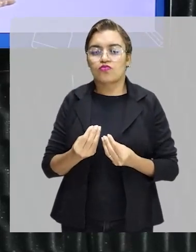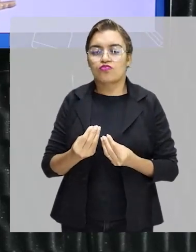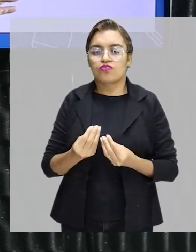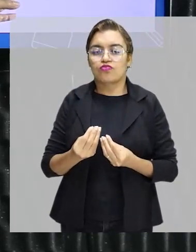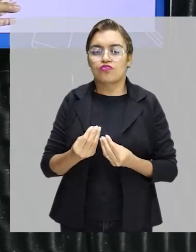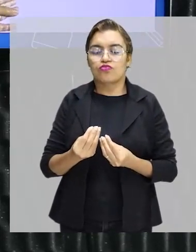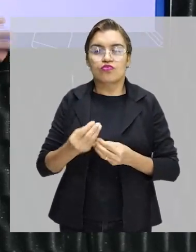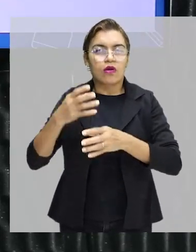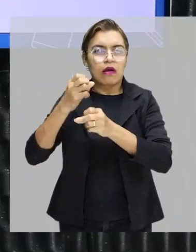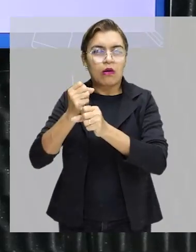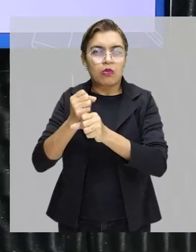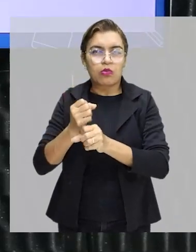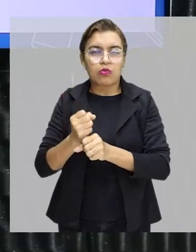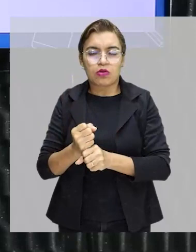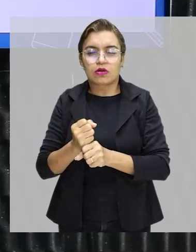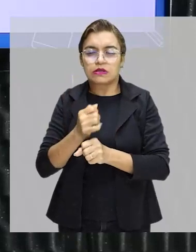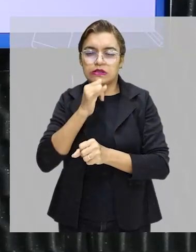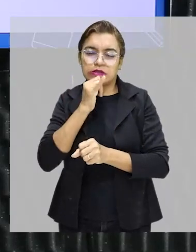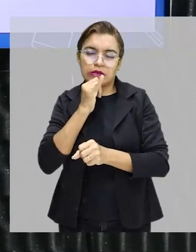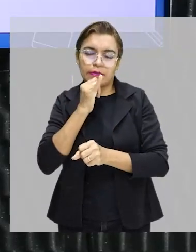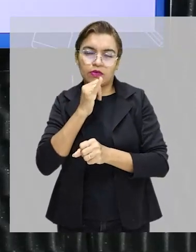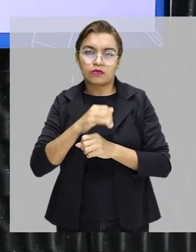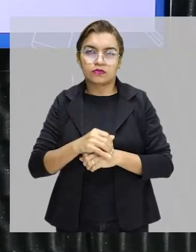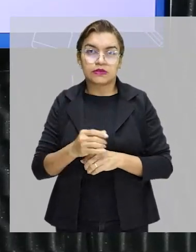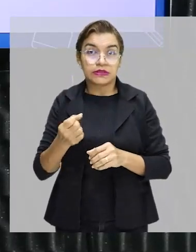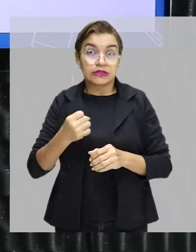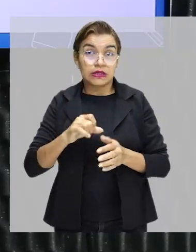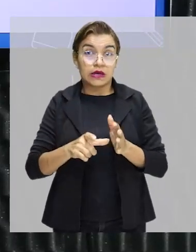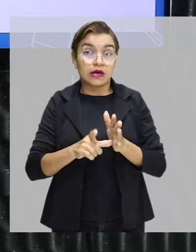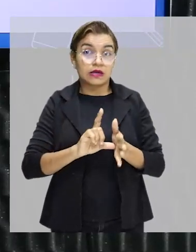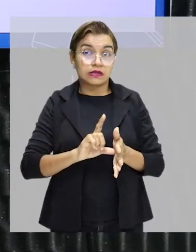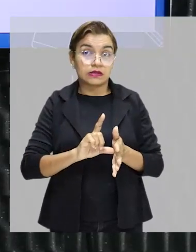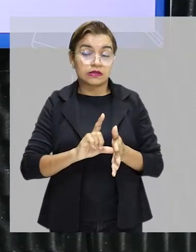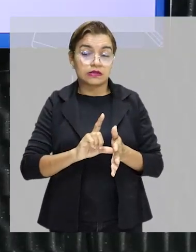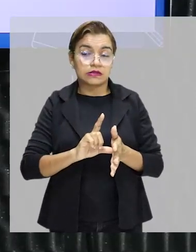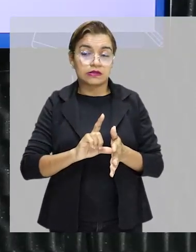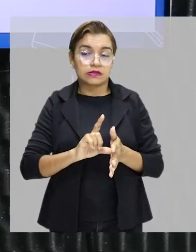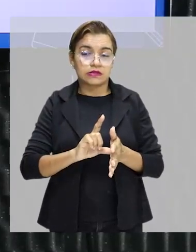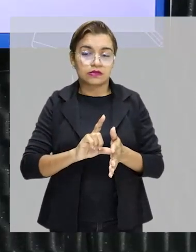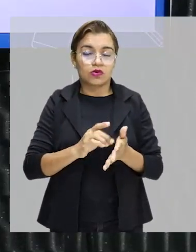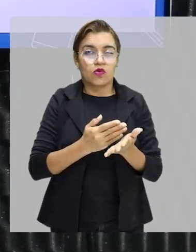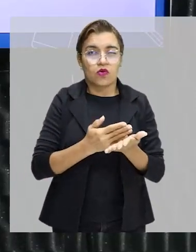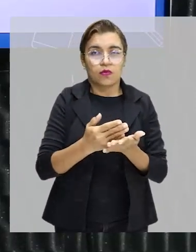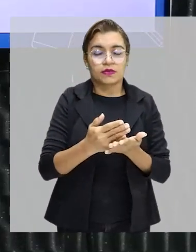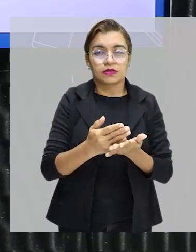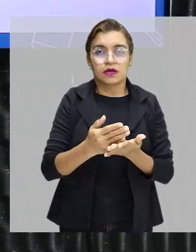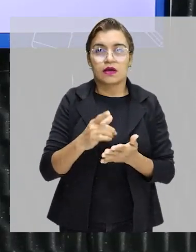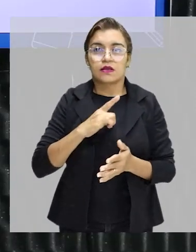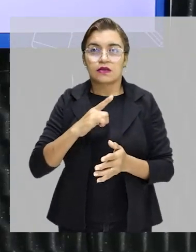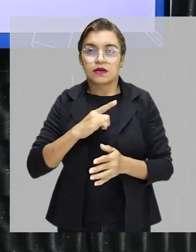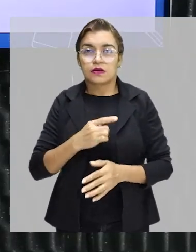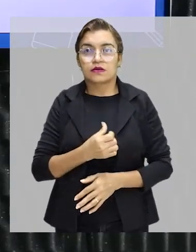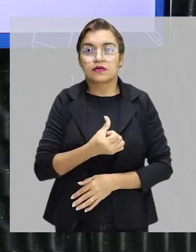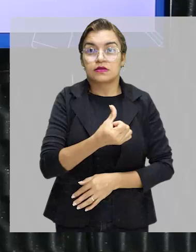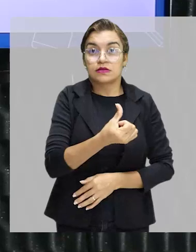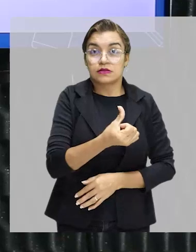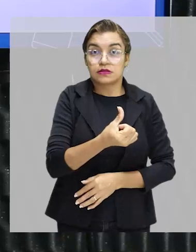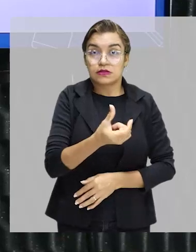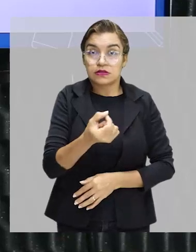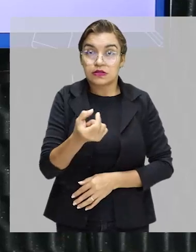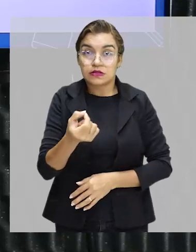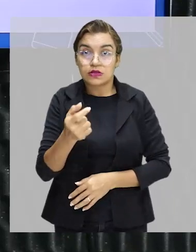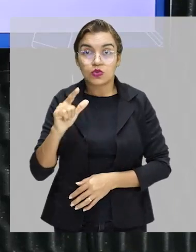esse cálculo, porque olha só, se antes, né, ou se inicialmente eu tenho 600